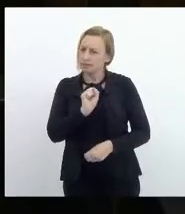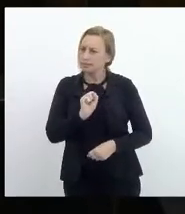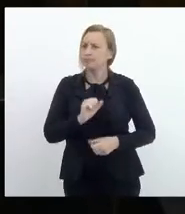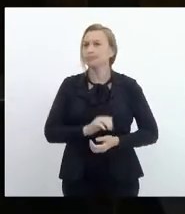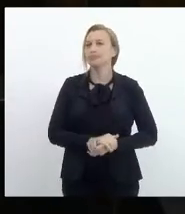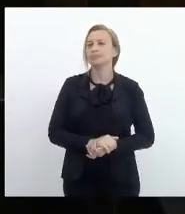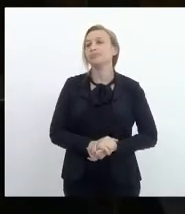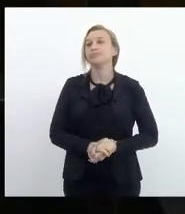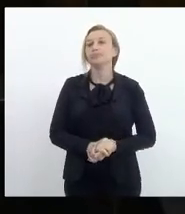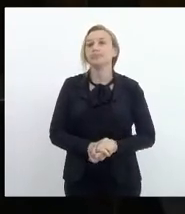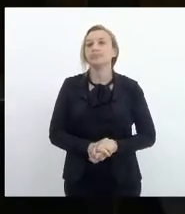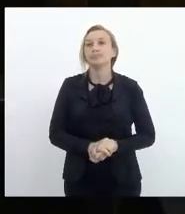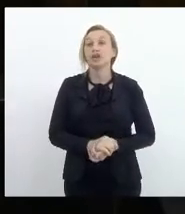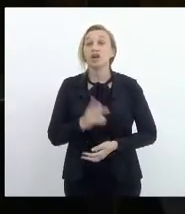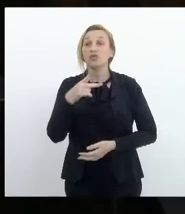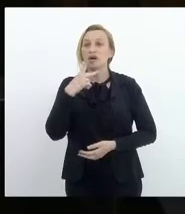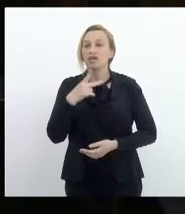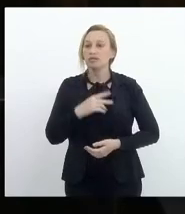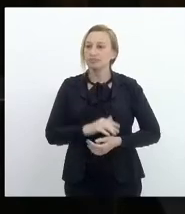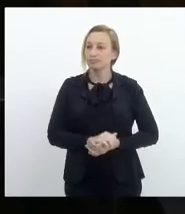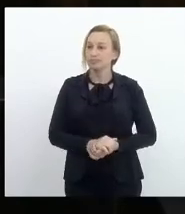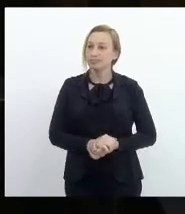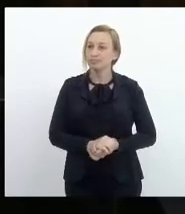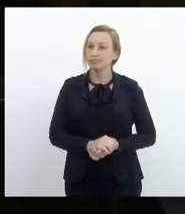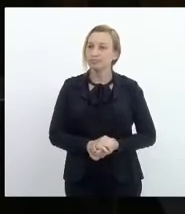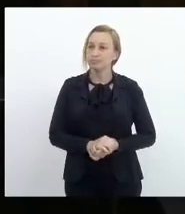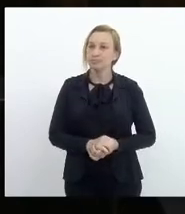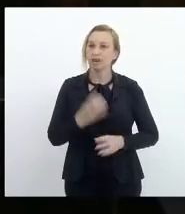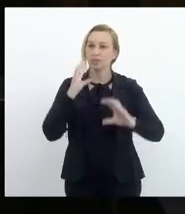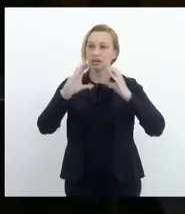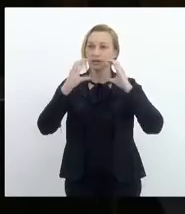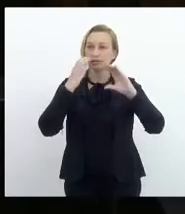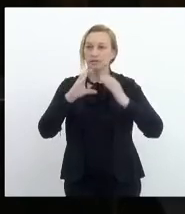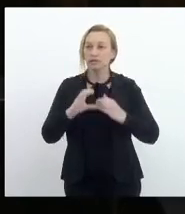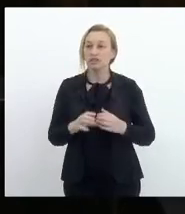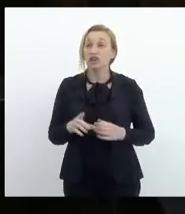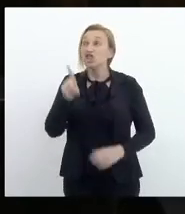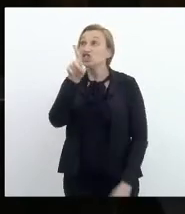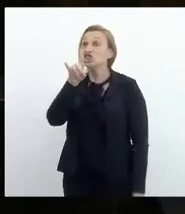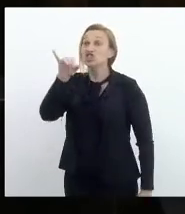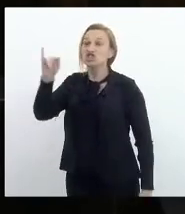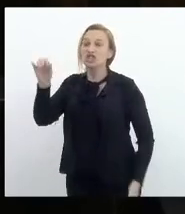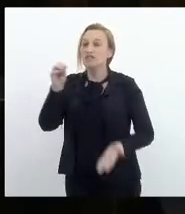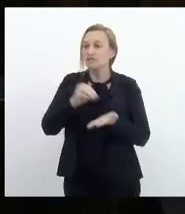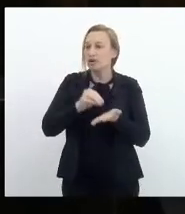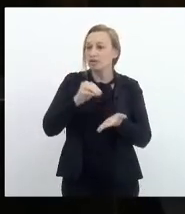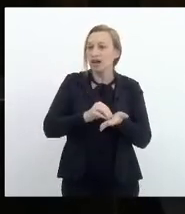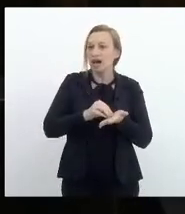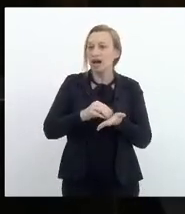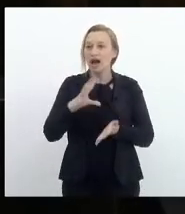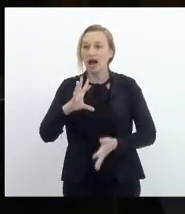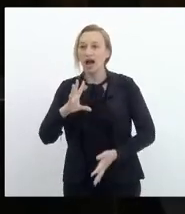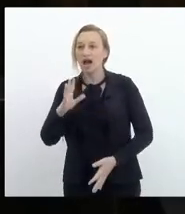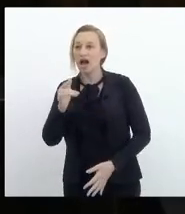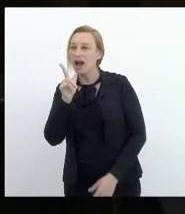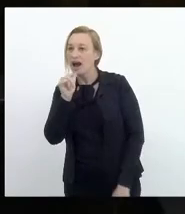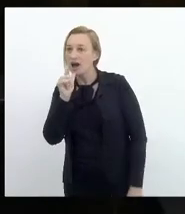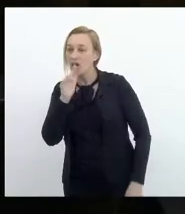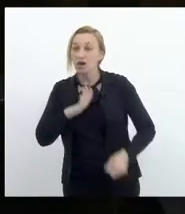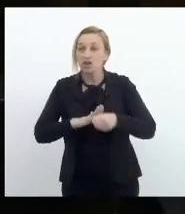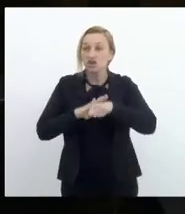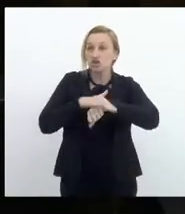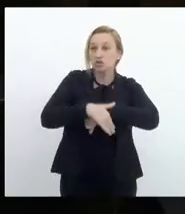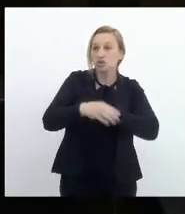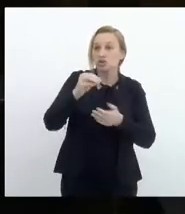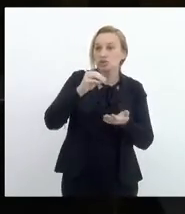O que dizia é de dia falta água de noite